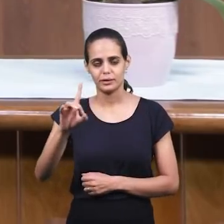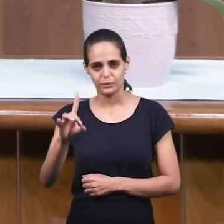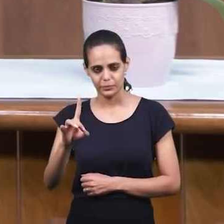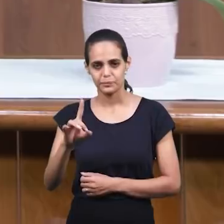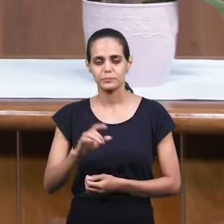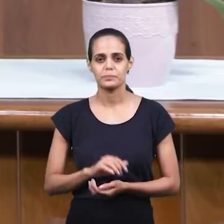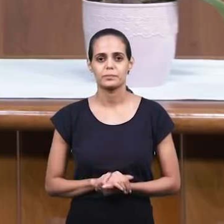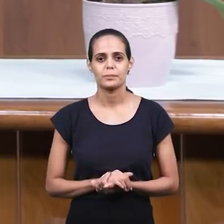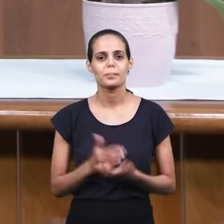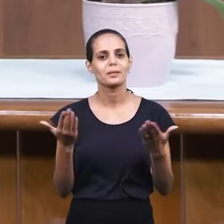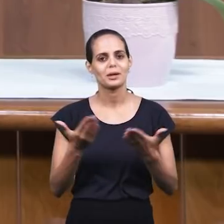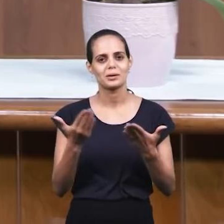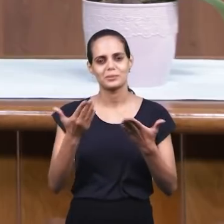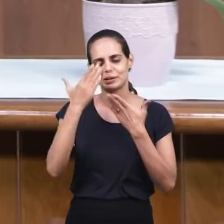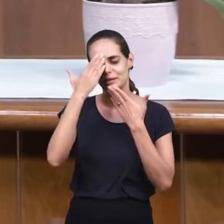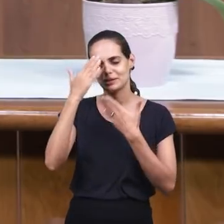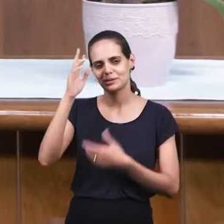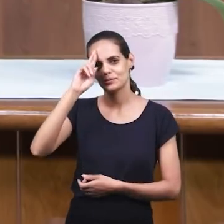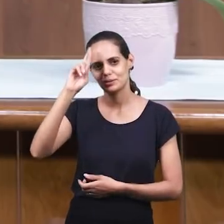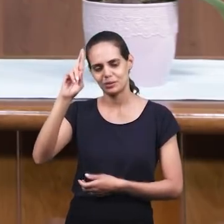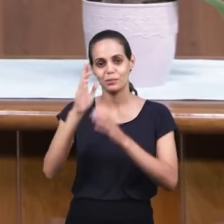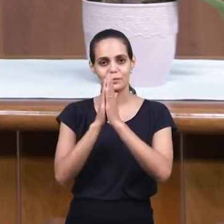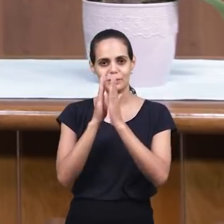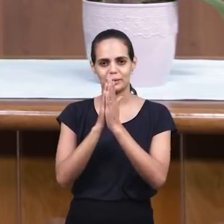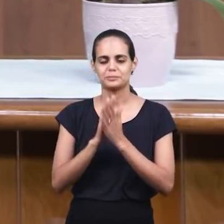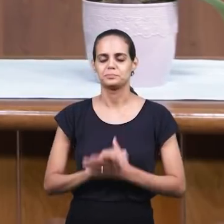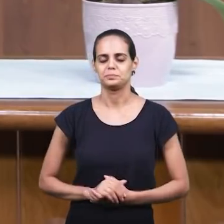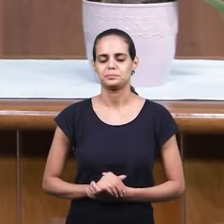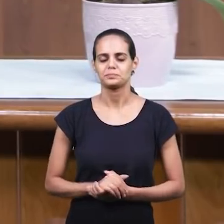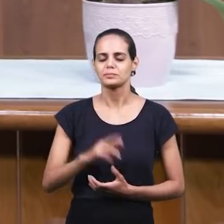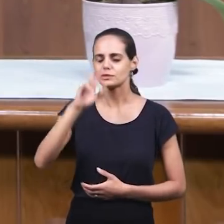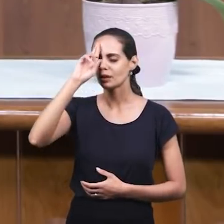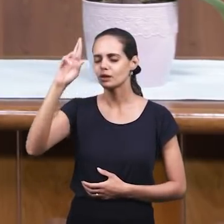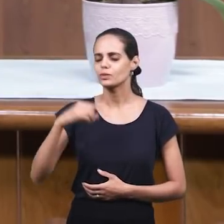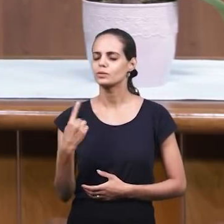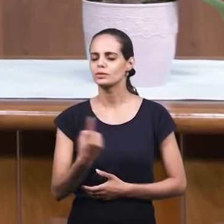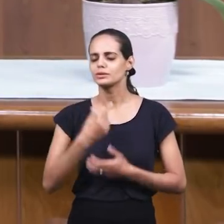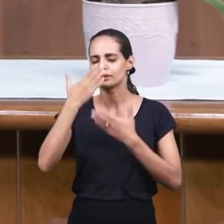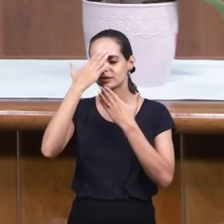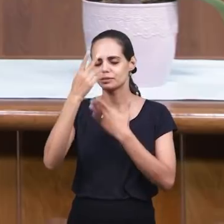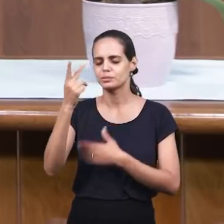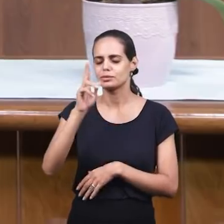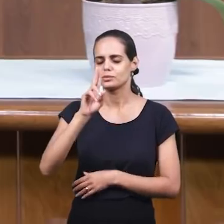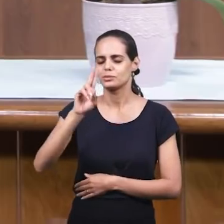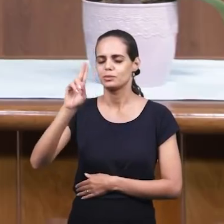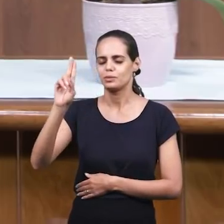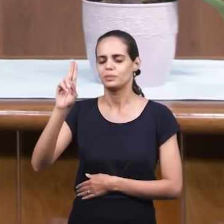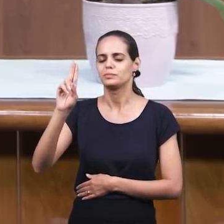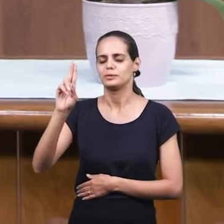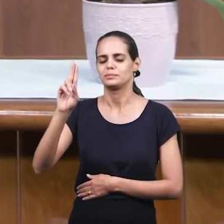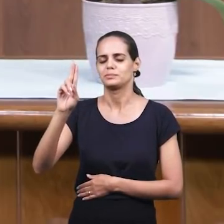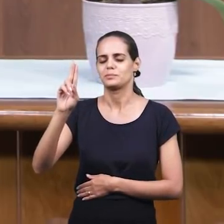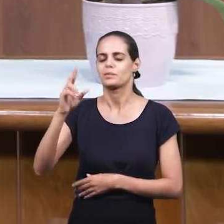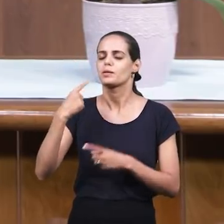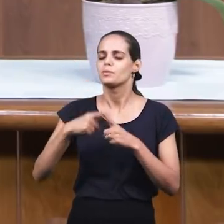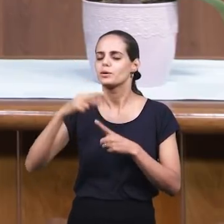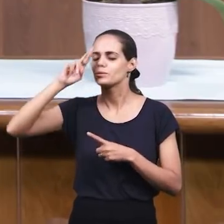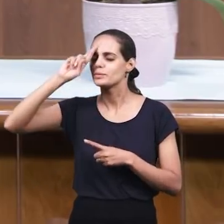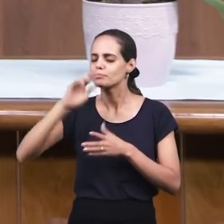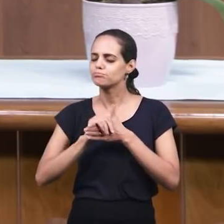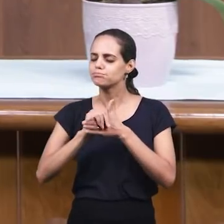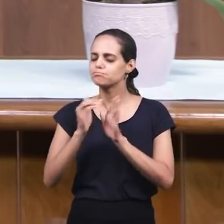Senhor então, entregar no altar do Senhor esse período. Oremos. Senhor, nós louvamos o Teu nome, Te glorificamos. Senhor, porque temos tido a